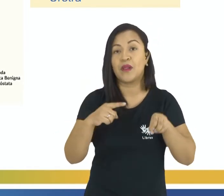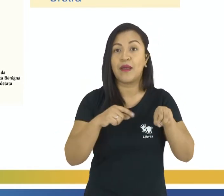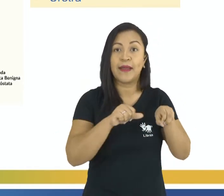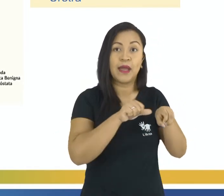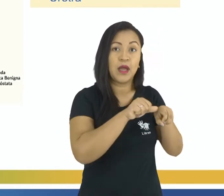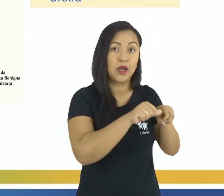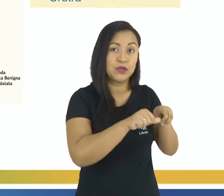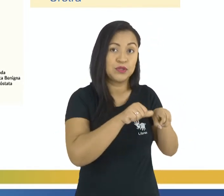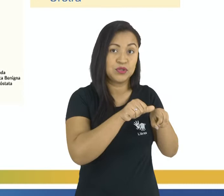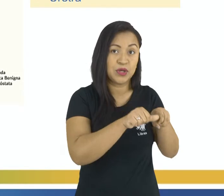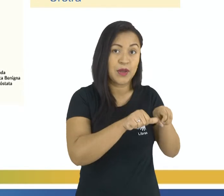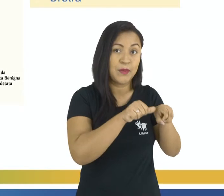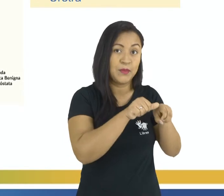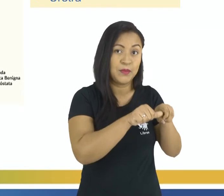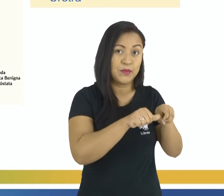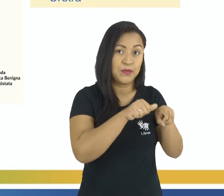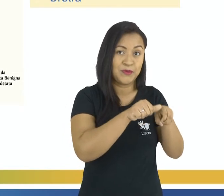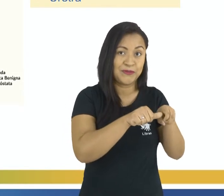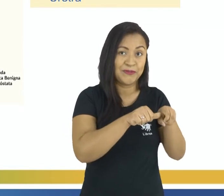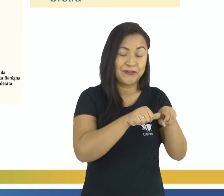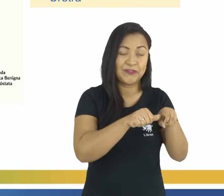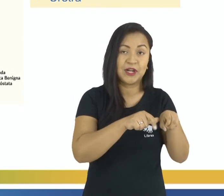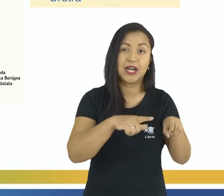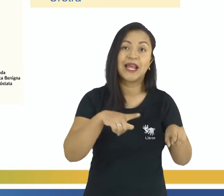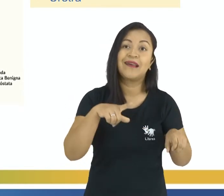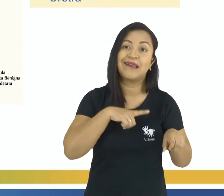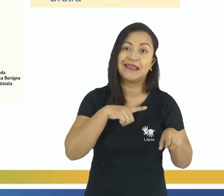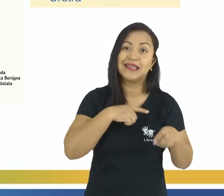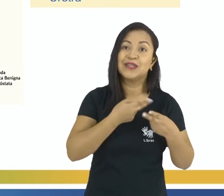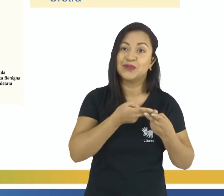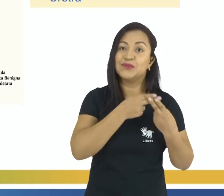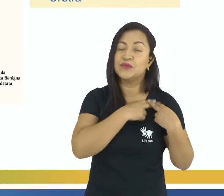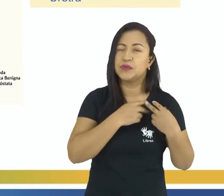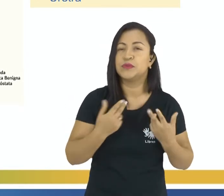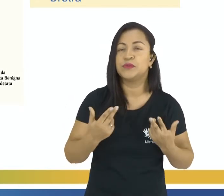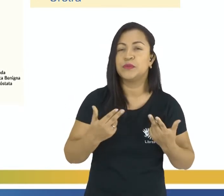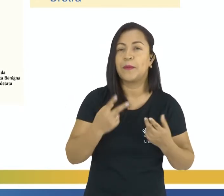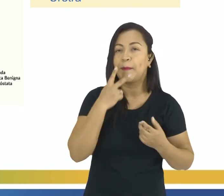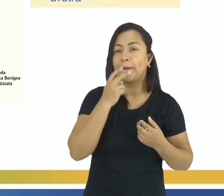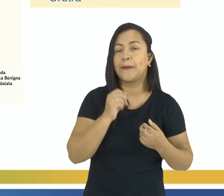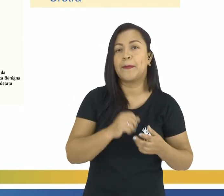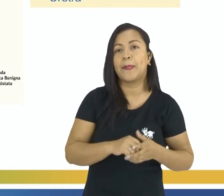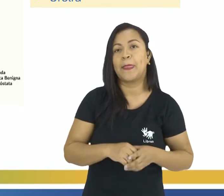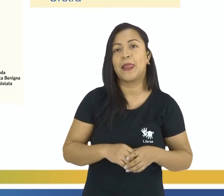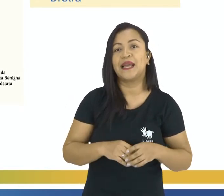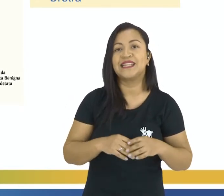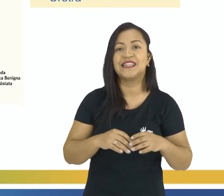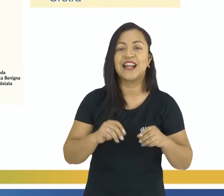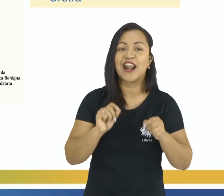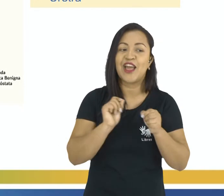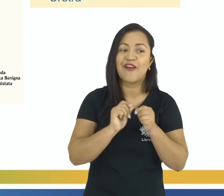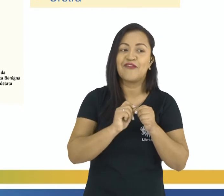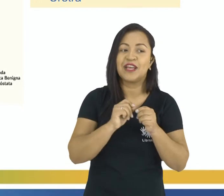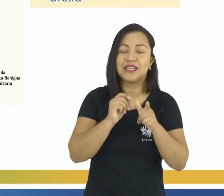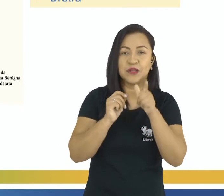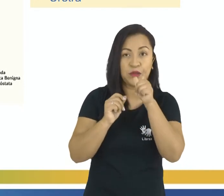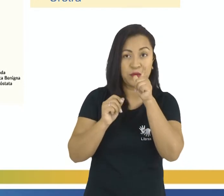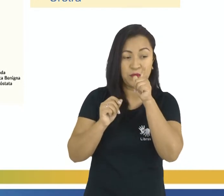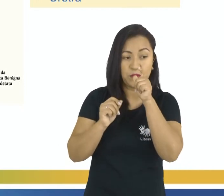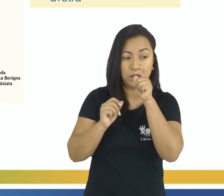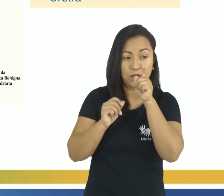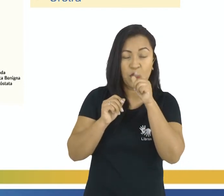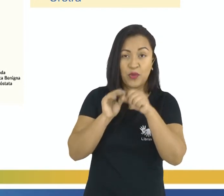próstata, ela tem a mesma função da glândula seminal, também está relacionada com a produção de líquido, que vai ajudar